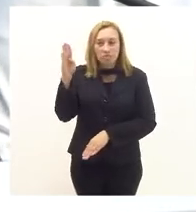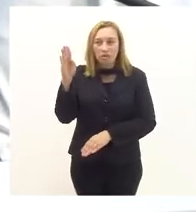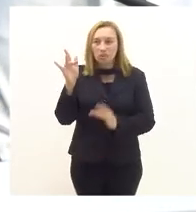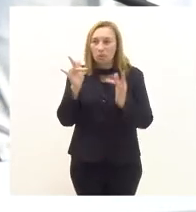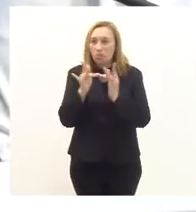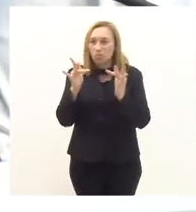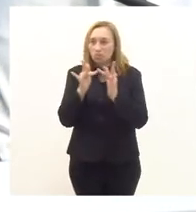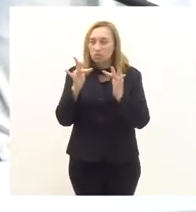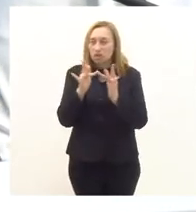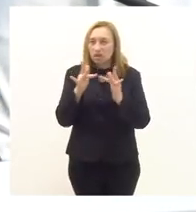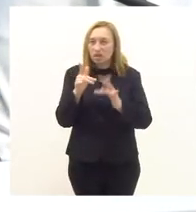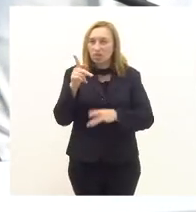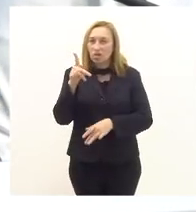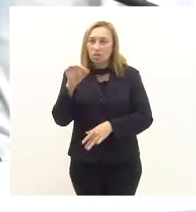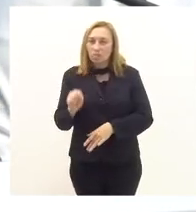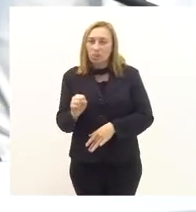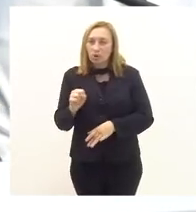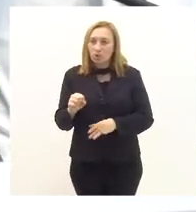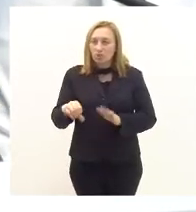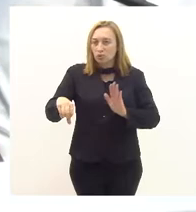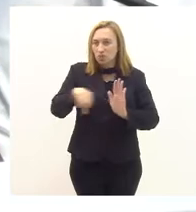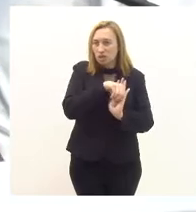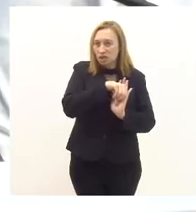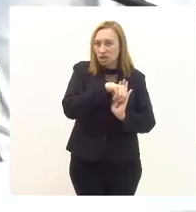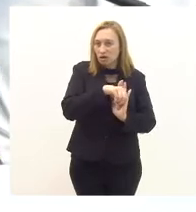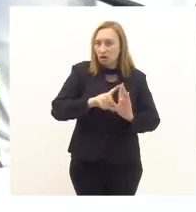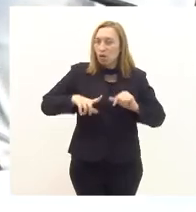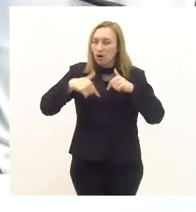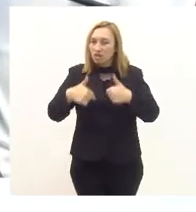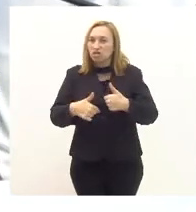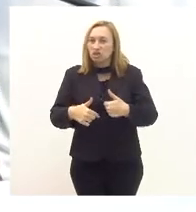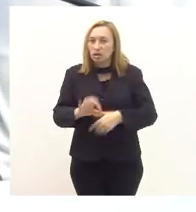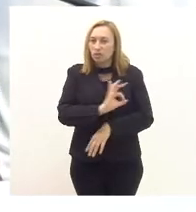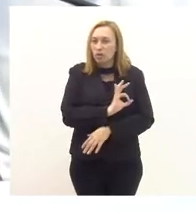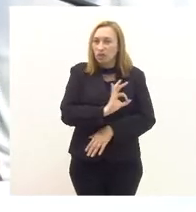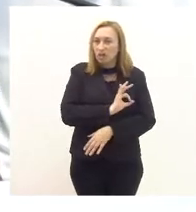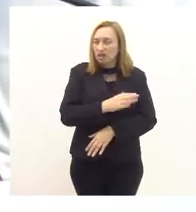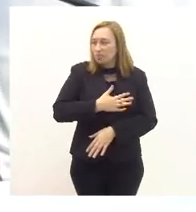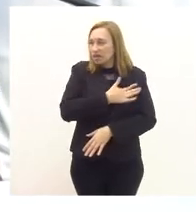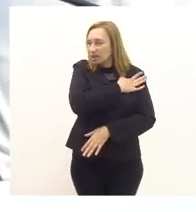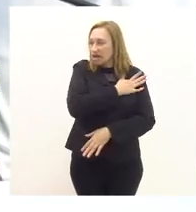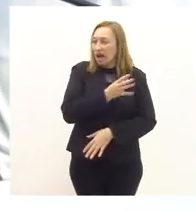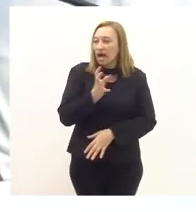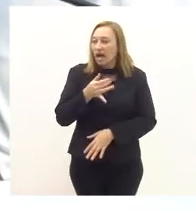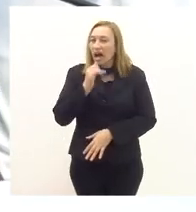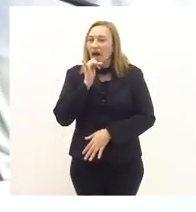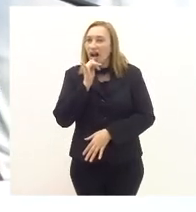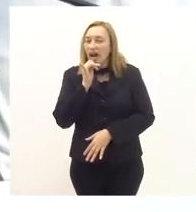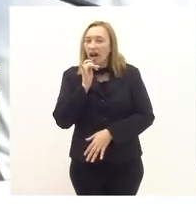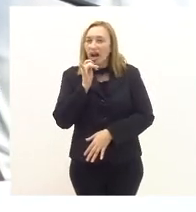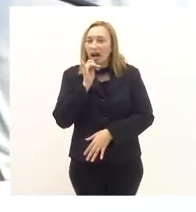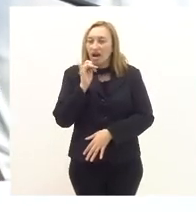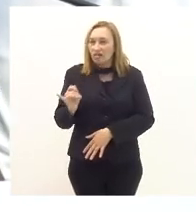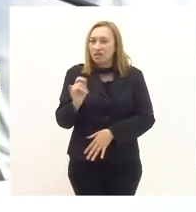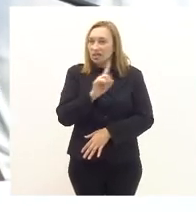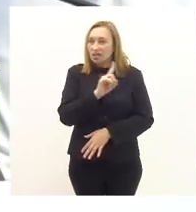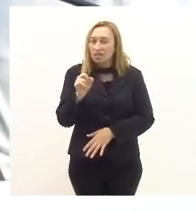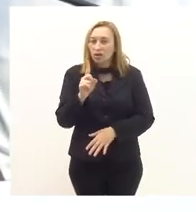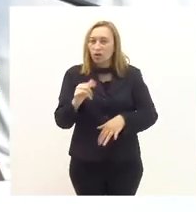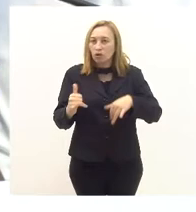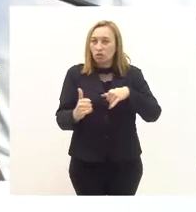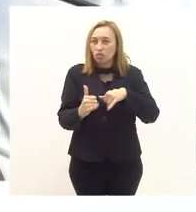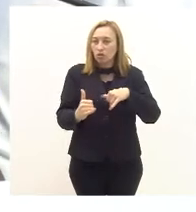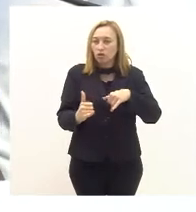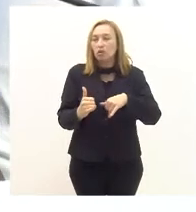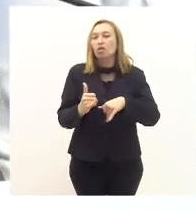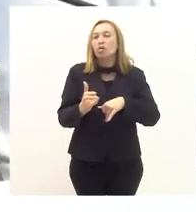contato pós-crime. A atuação da polícia militar, ela visa o não cometimento do crime. Nós